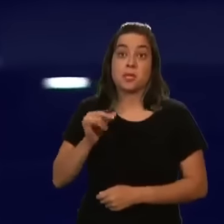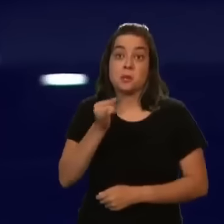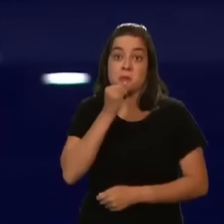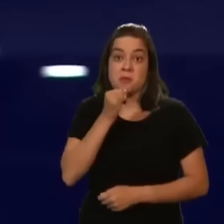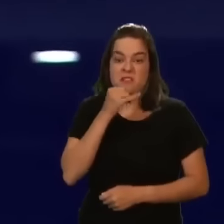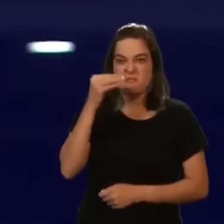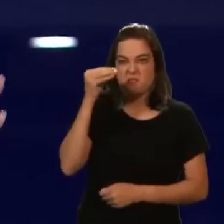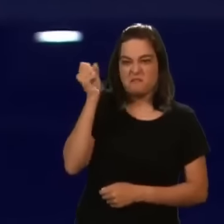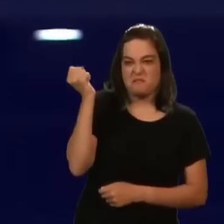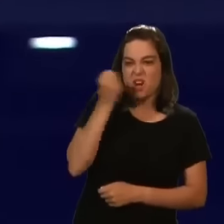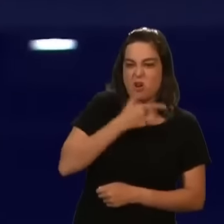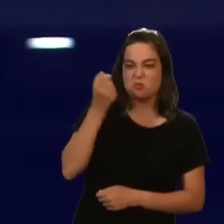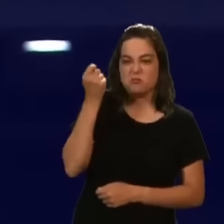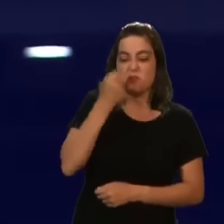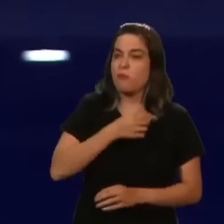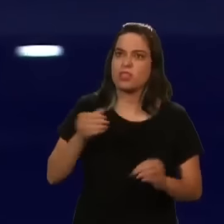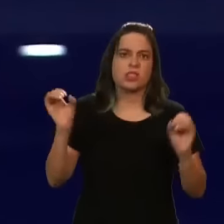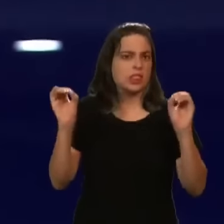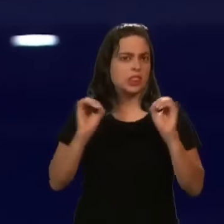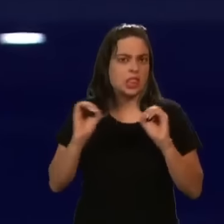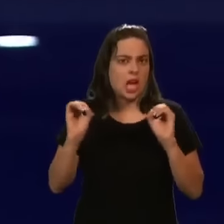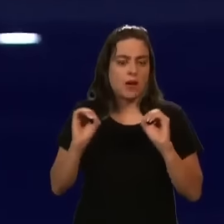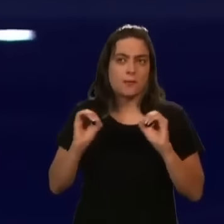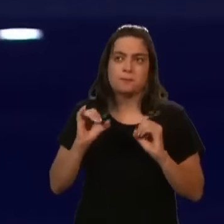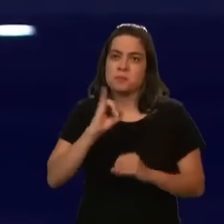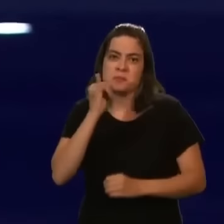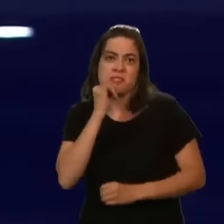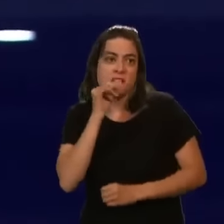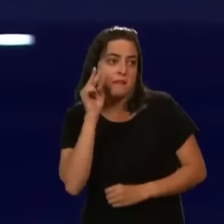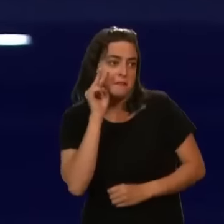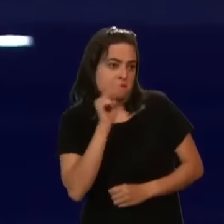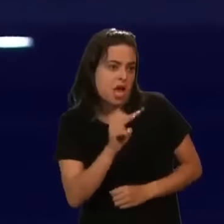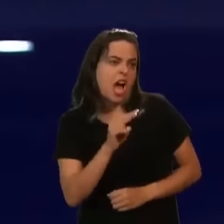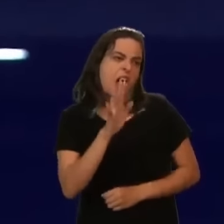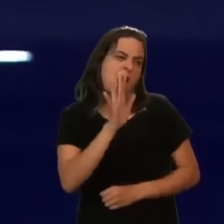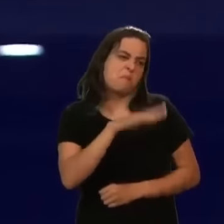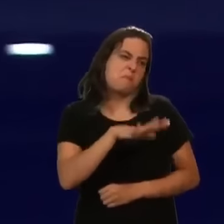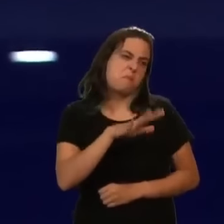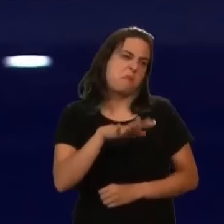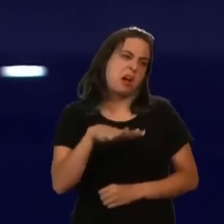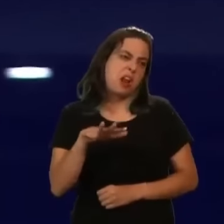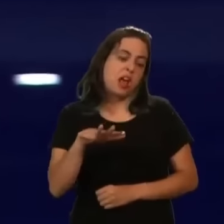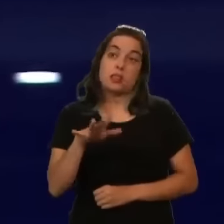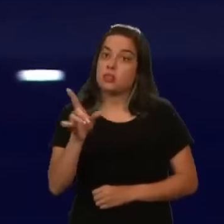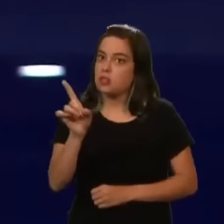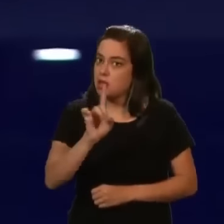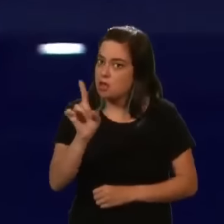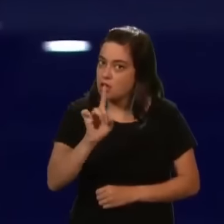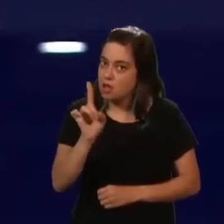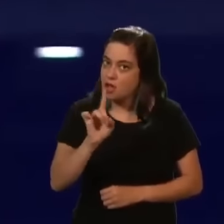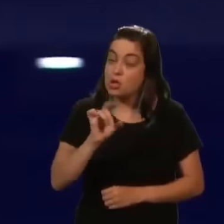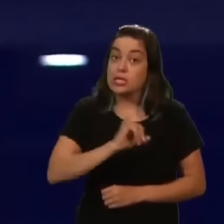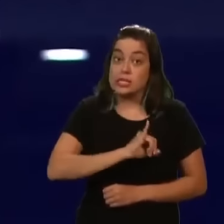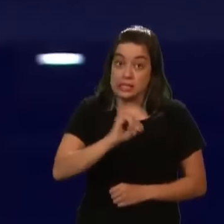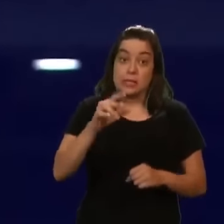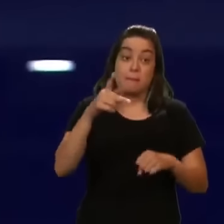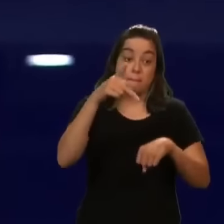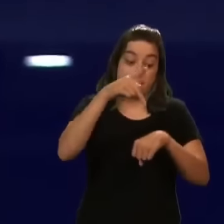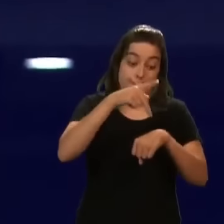bijuteria. Qualquer pedra que antes você achava barata, e aí você fala, ah, essa bijuteria, não. Se é uma